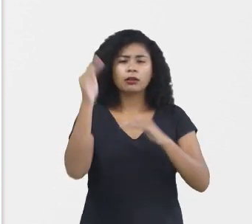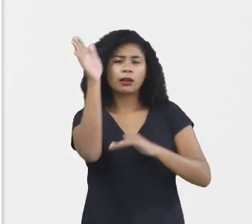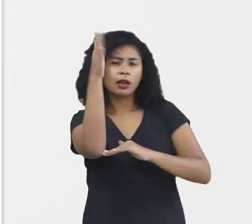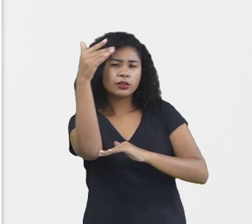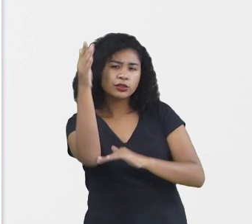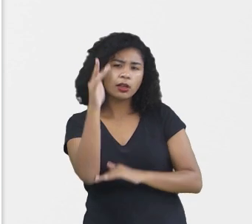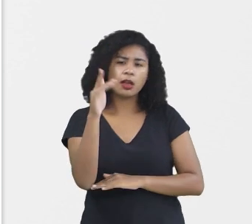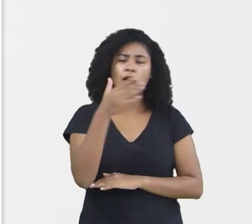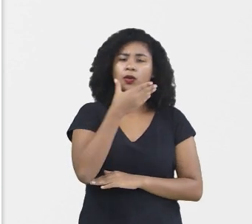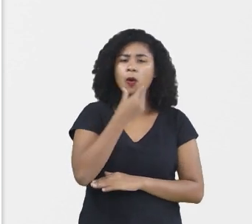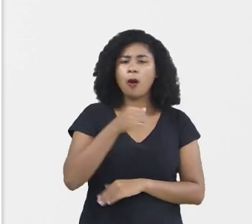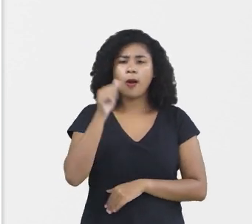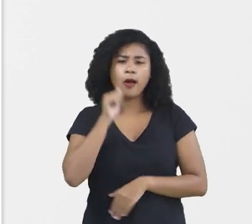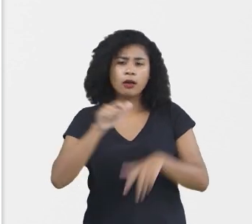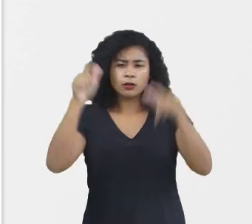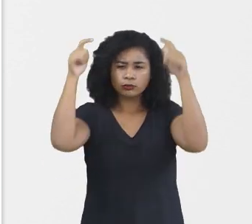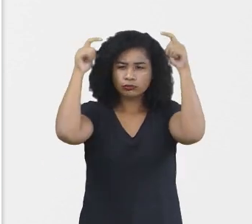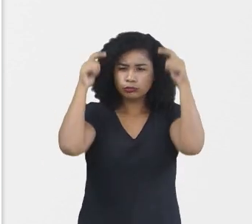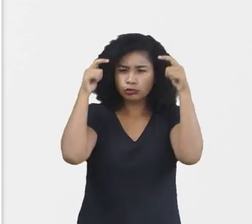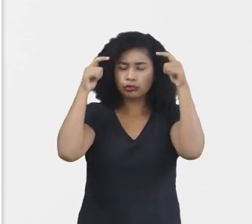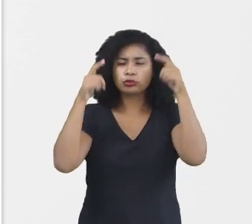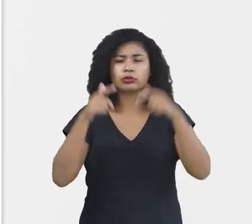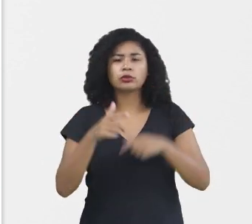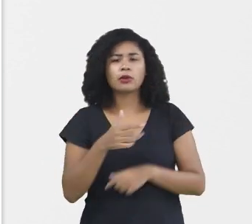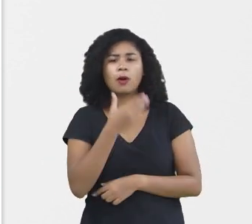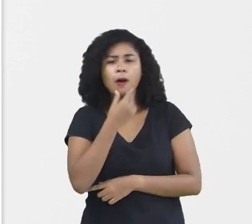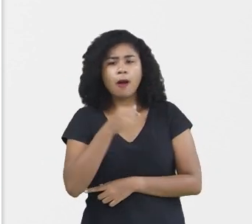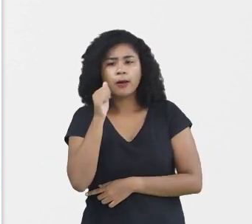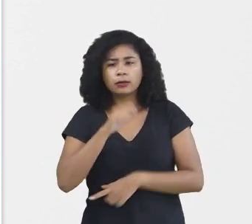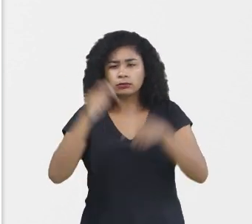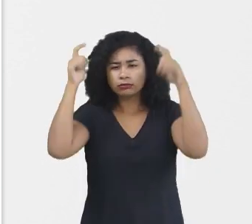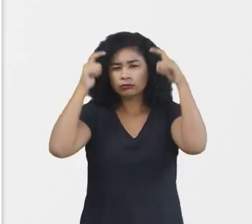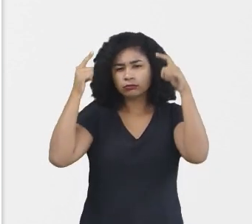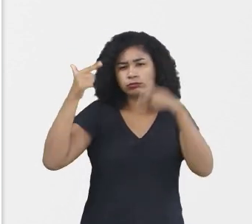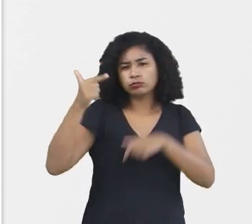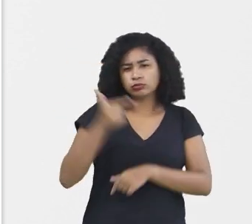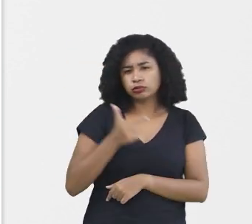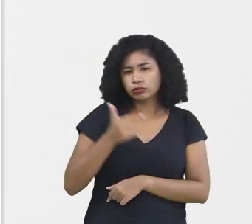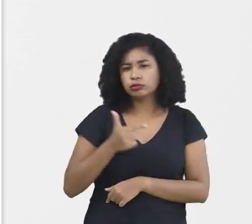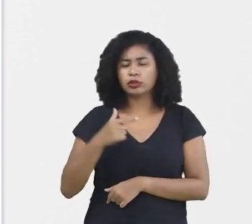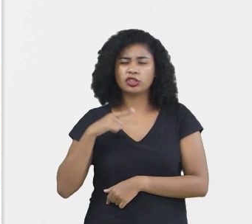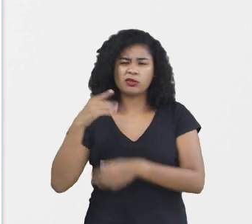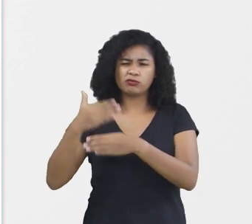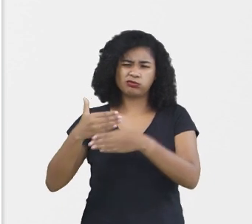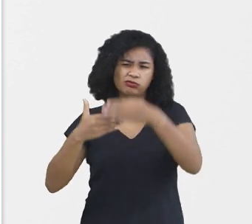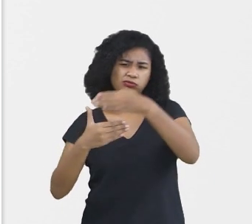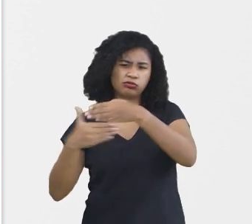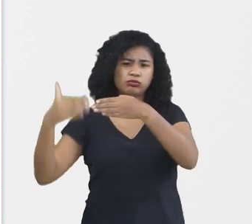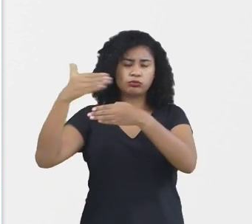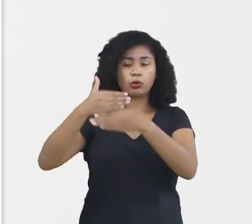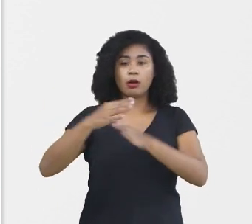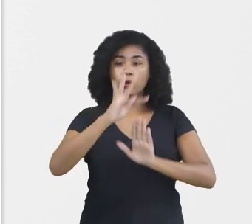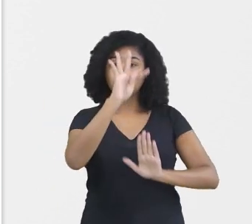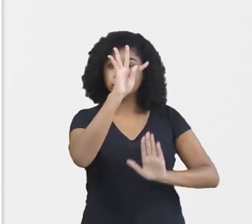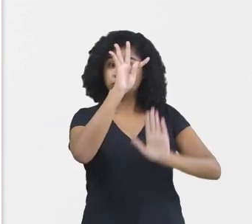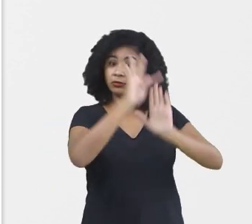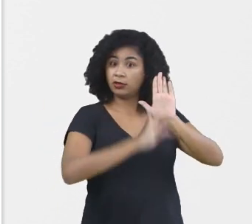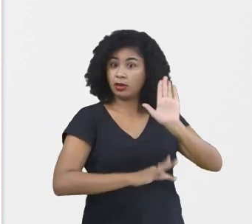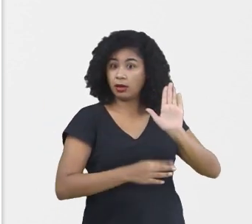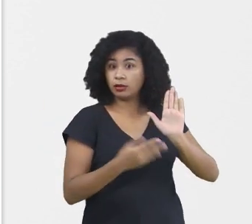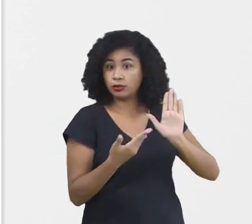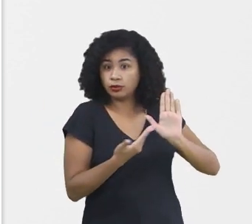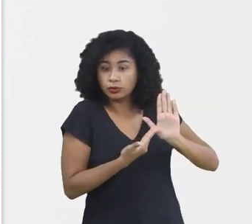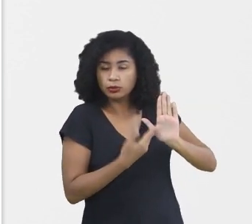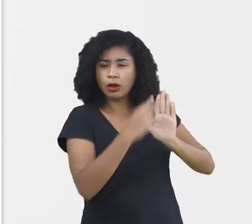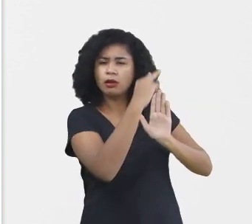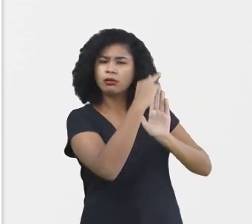príncipe, princesa, muralha. E aí ele vai desenrolar aí a história, tá? Ele é um texto narrativo, ok? Então, vocês vão